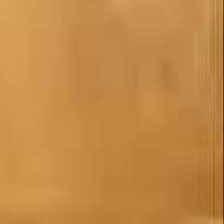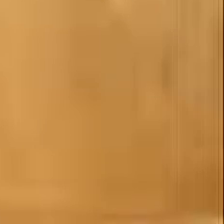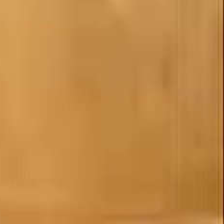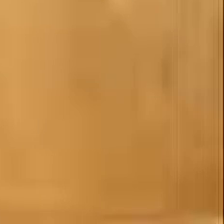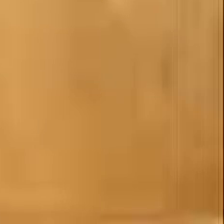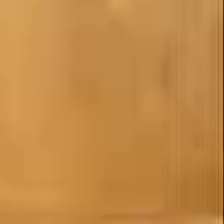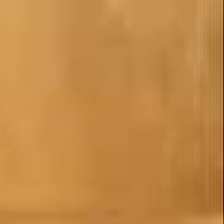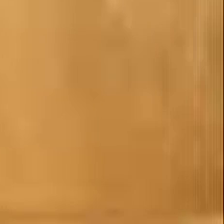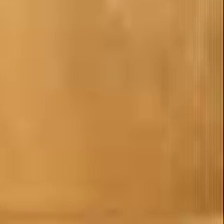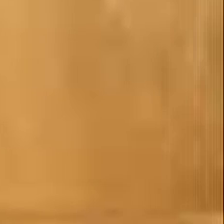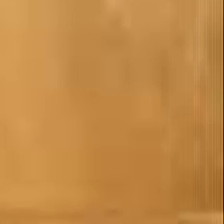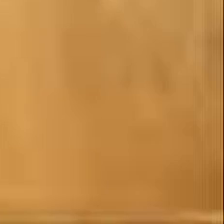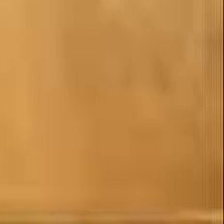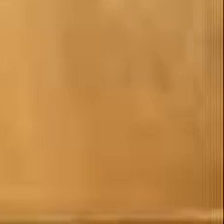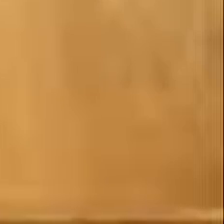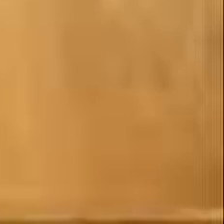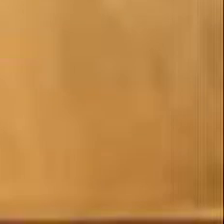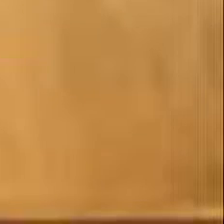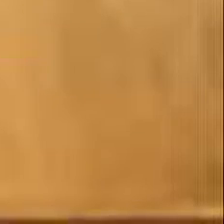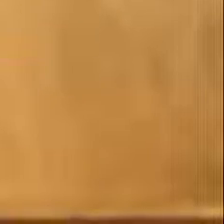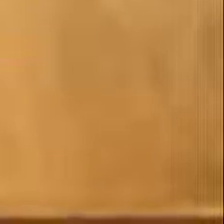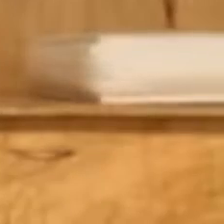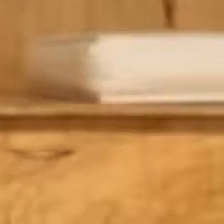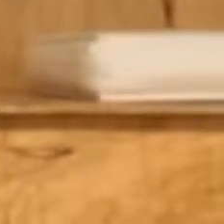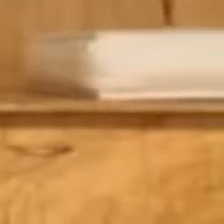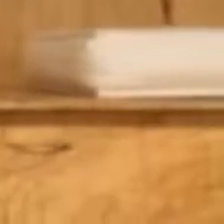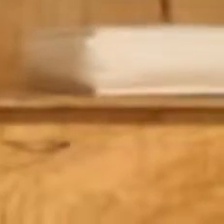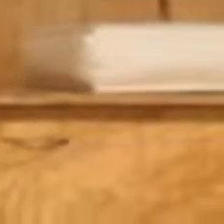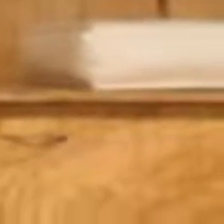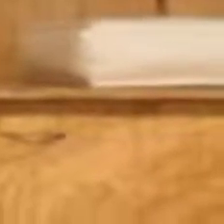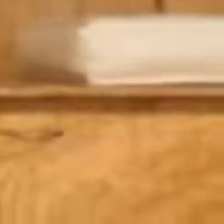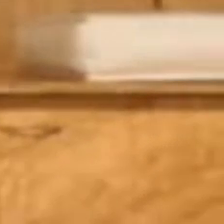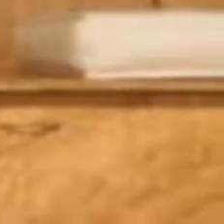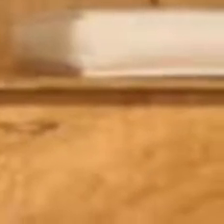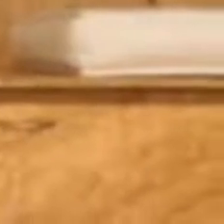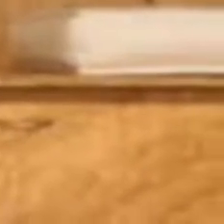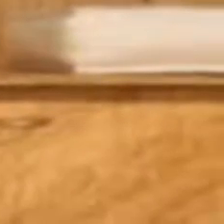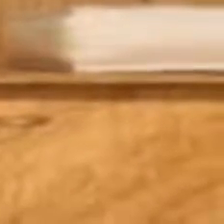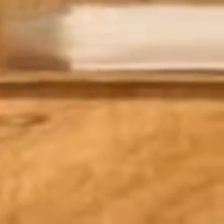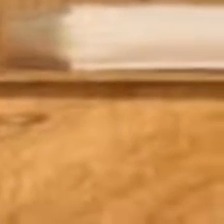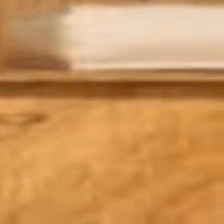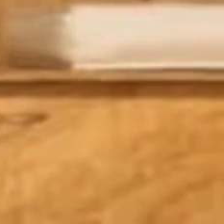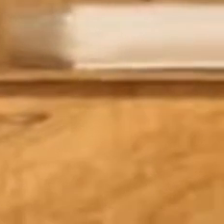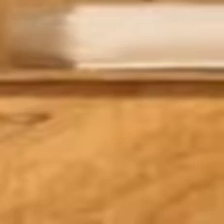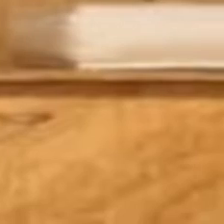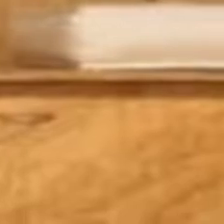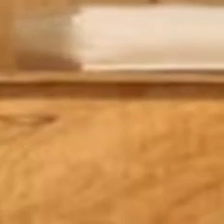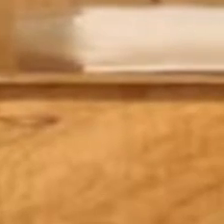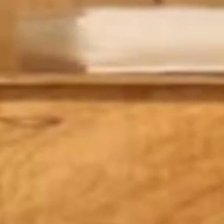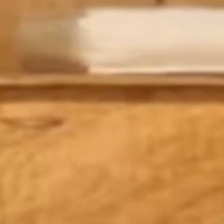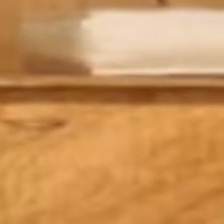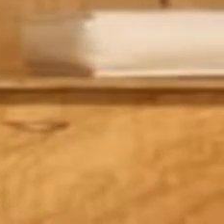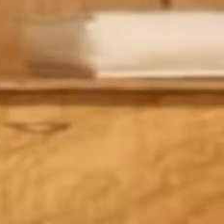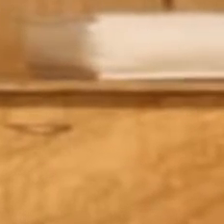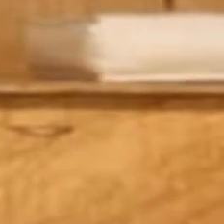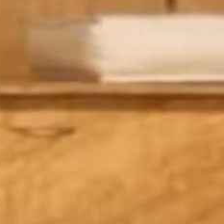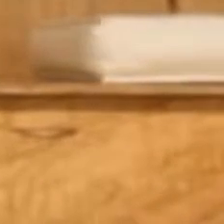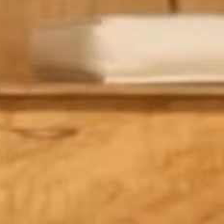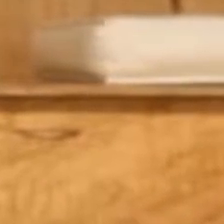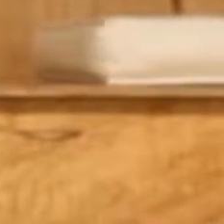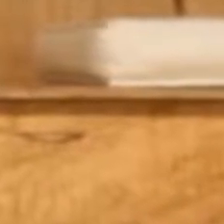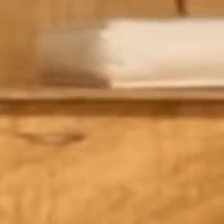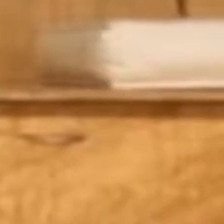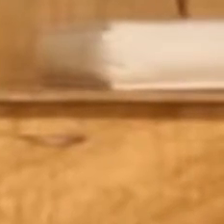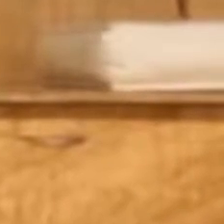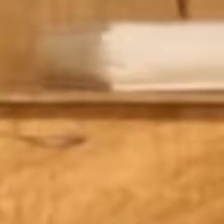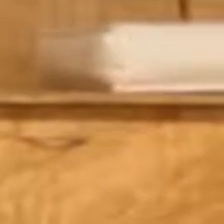de vocês, a sociedade precisa de bons profissionais. Ao final deste curso, você vai receber um formulário de avaliação de como